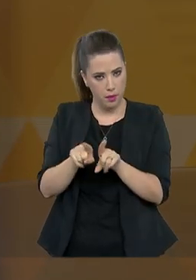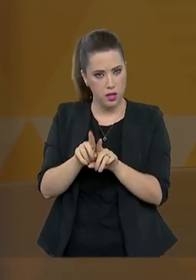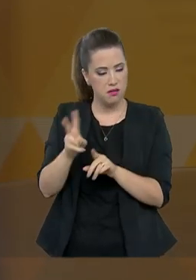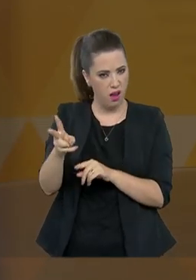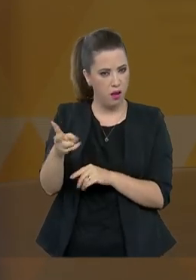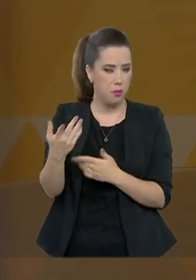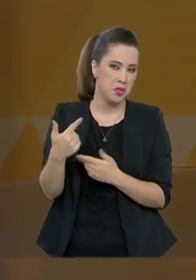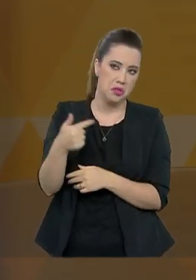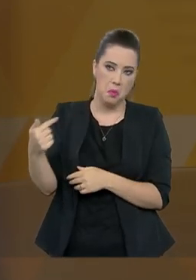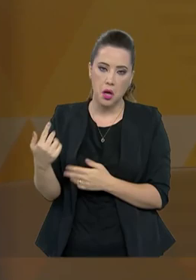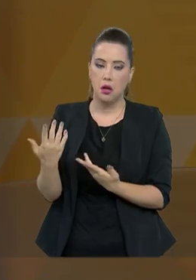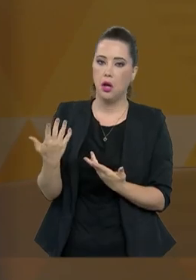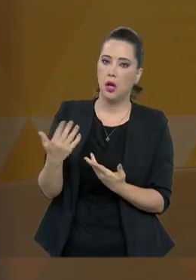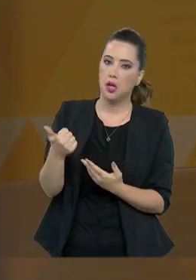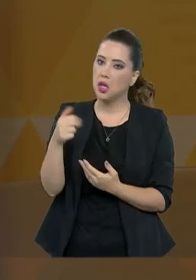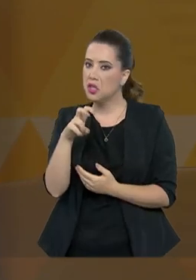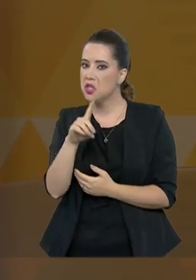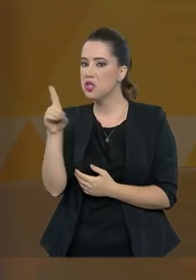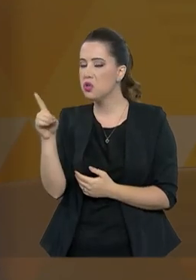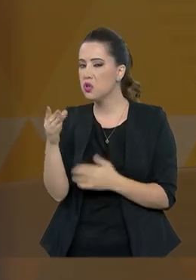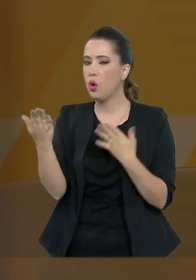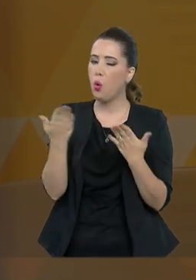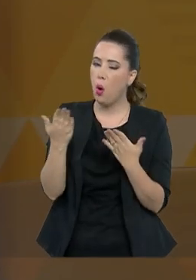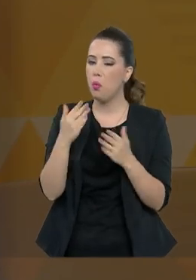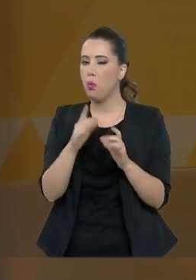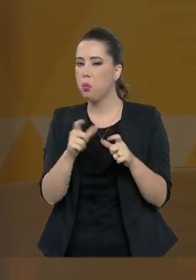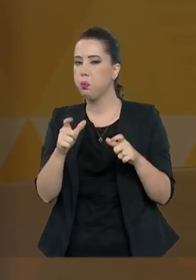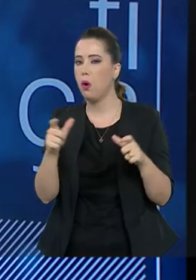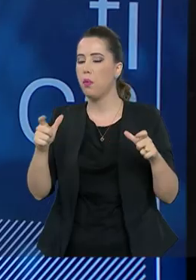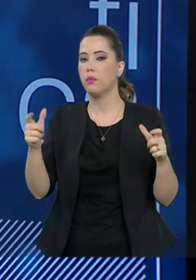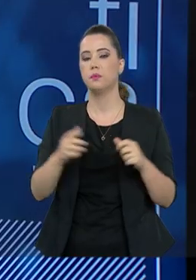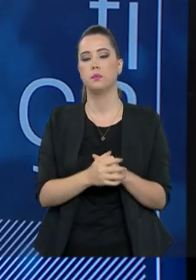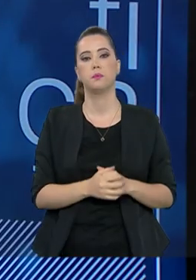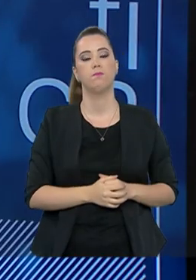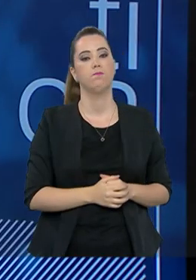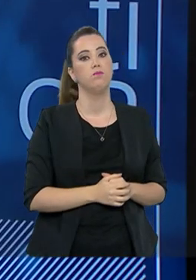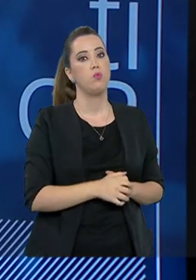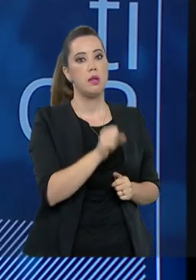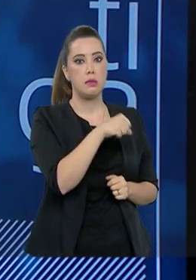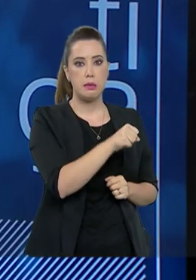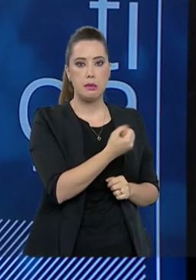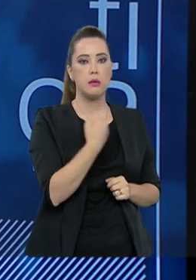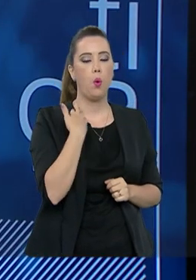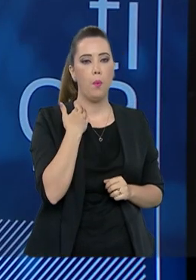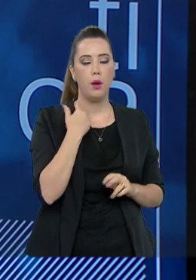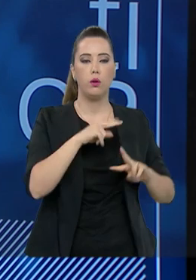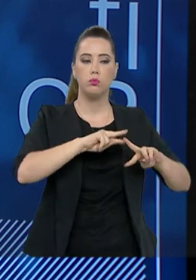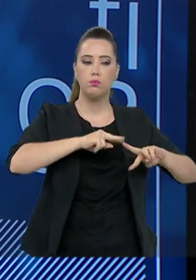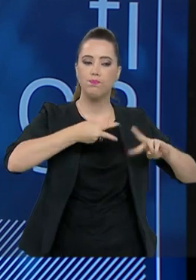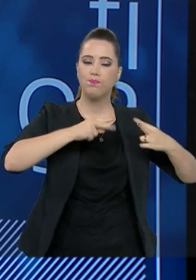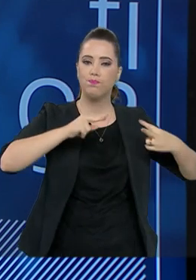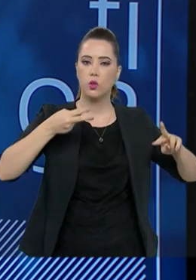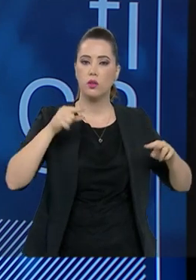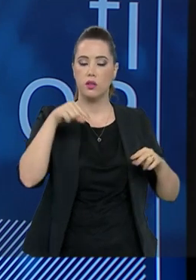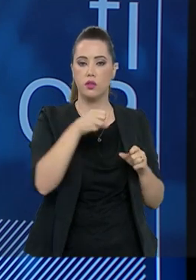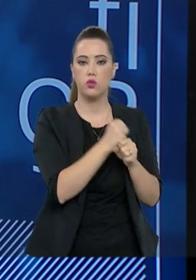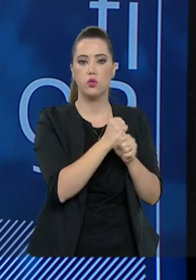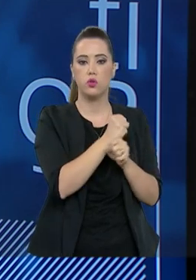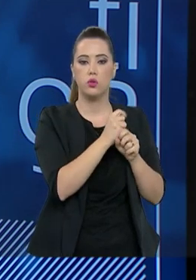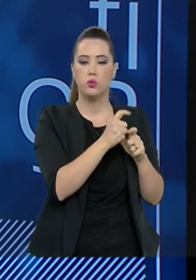semana, a cada 15 dias, mês, como é que ele funciona? Sim, o Banco Nacional de Perfis Genéticos, esse ano